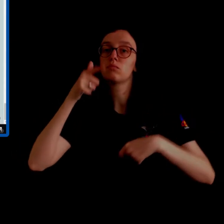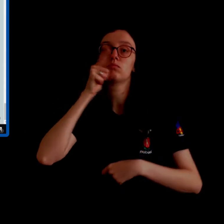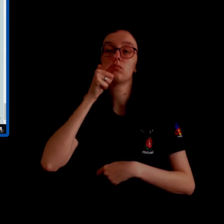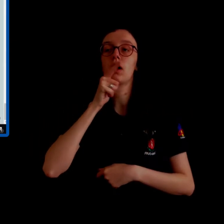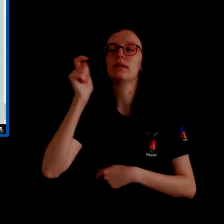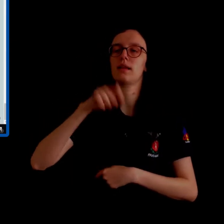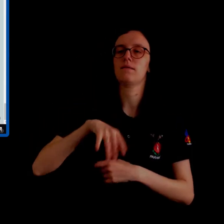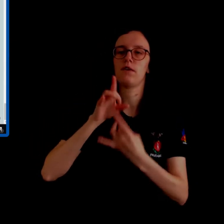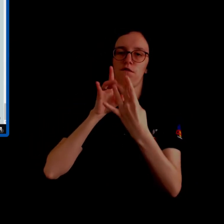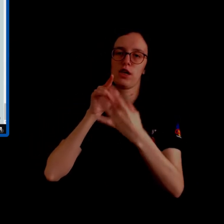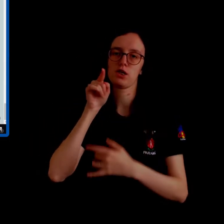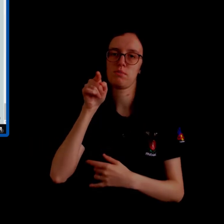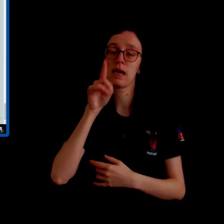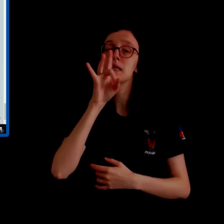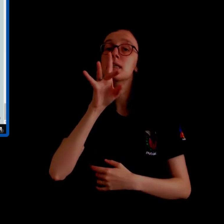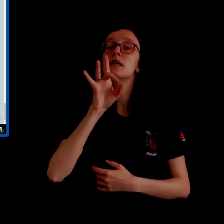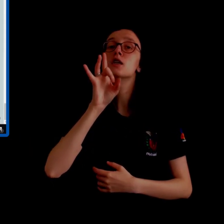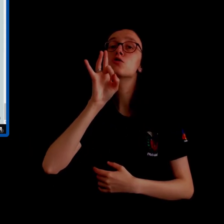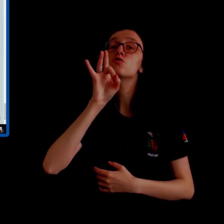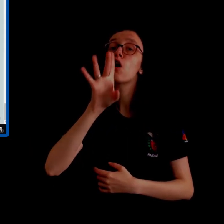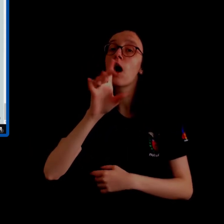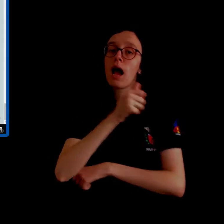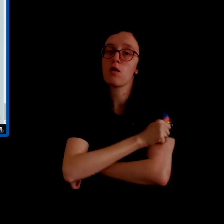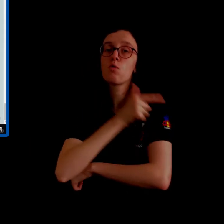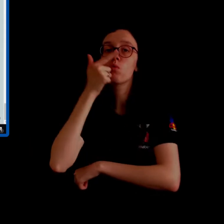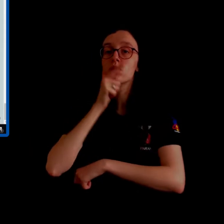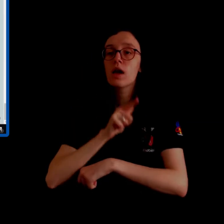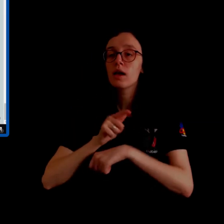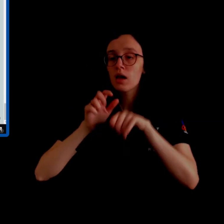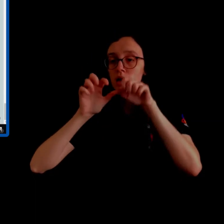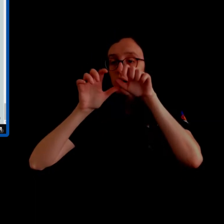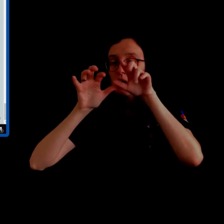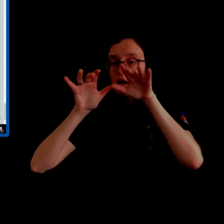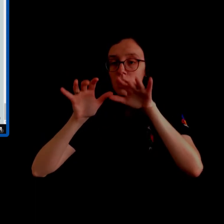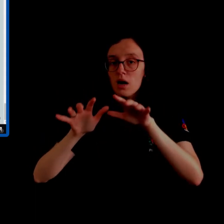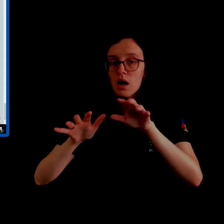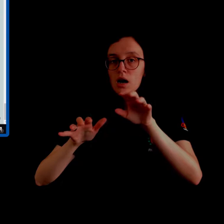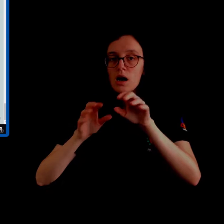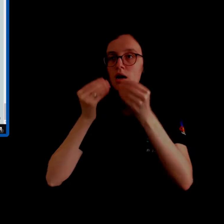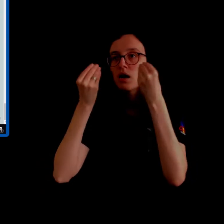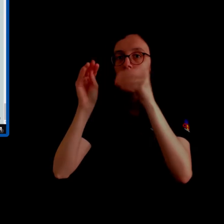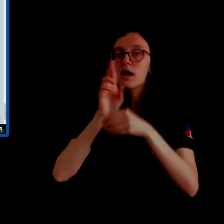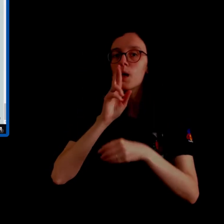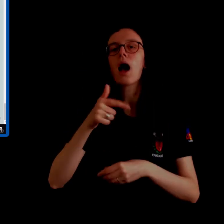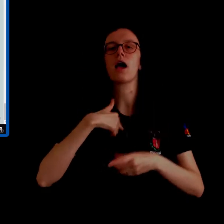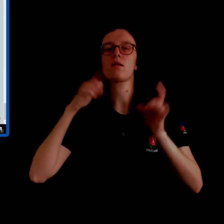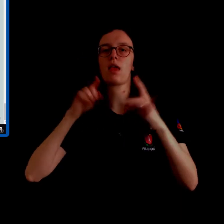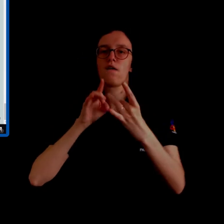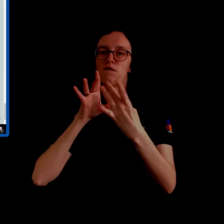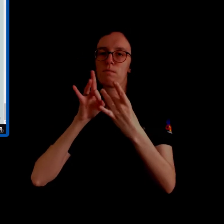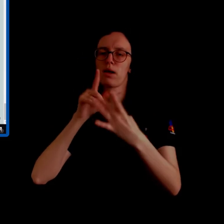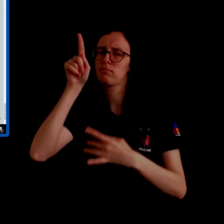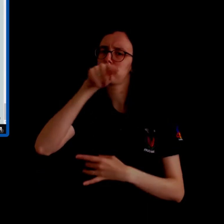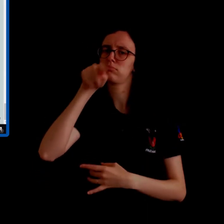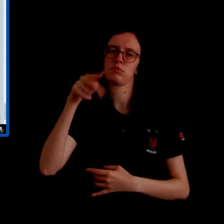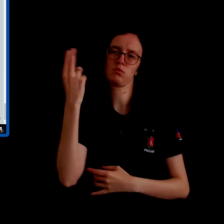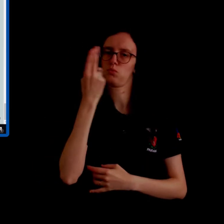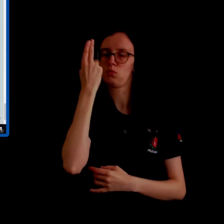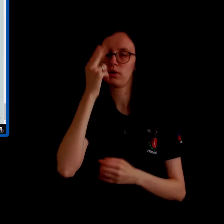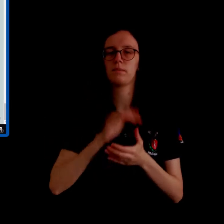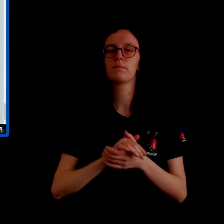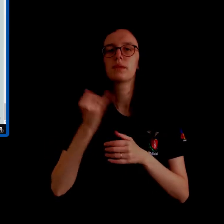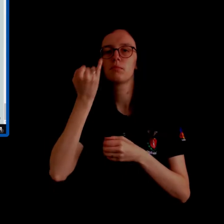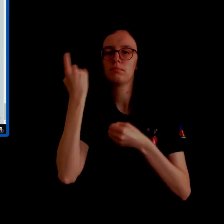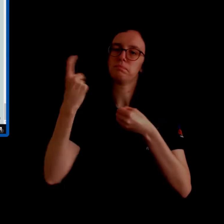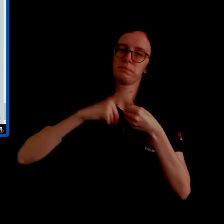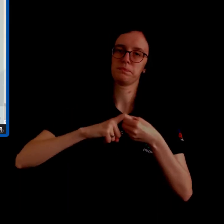um feedback para essa pessoa, tá? Então, essa também é uma solicitação muito importante, é uma solicitação de engajamento,